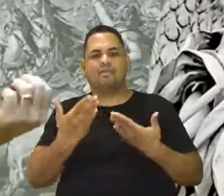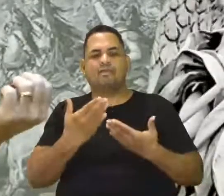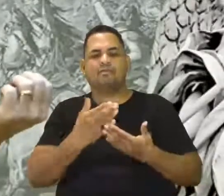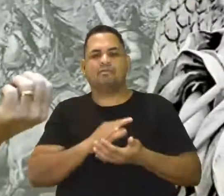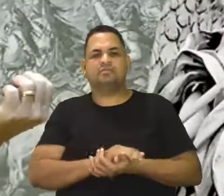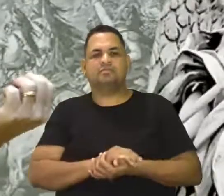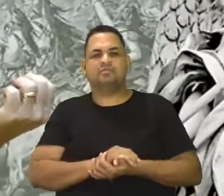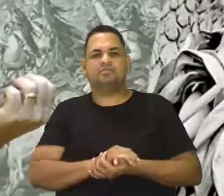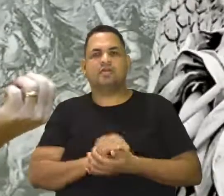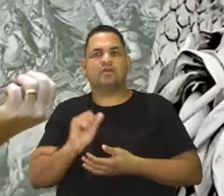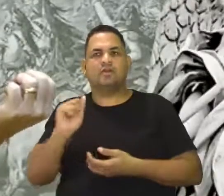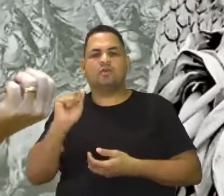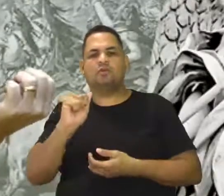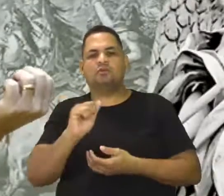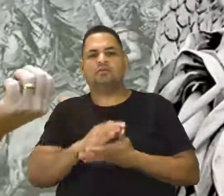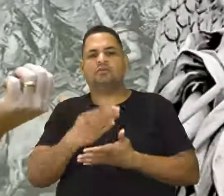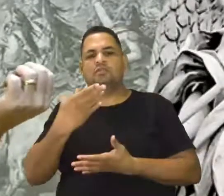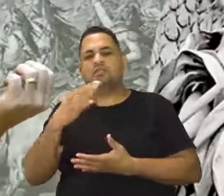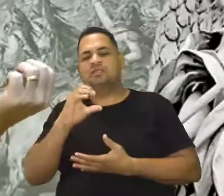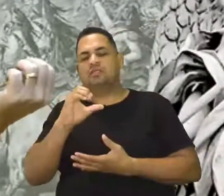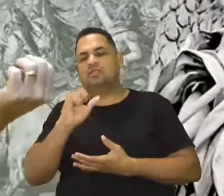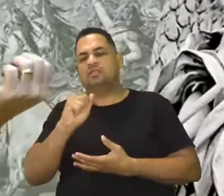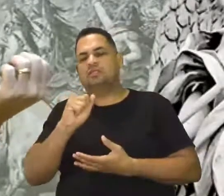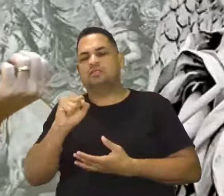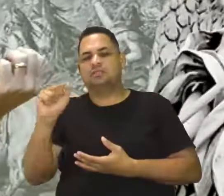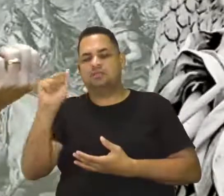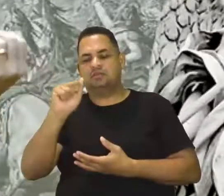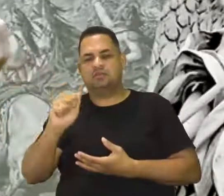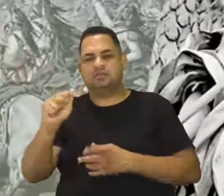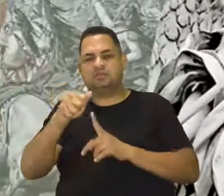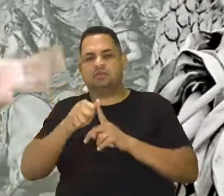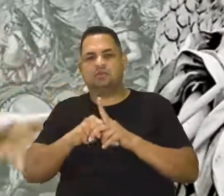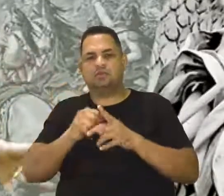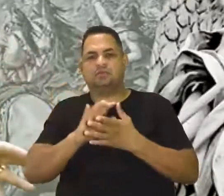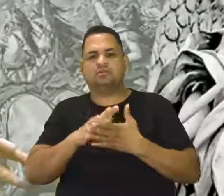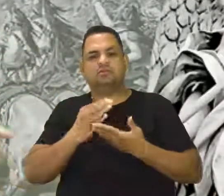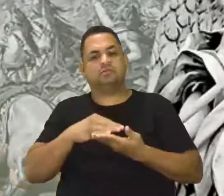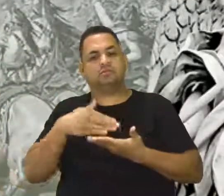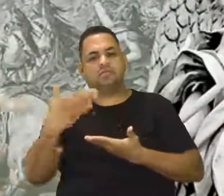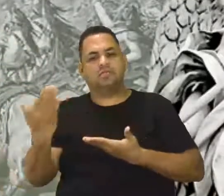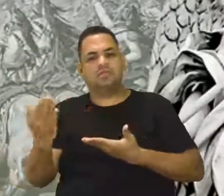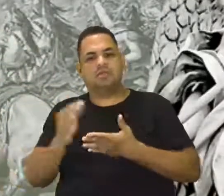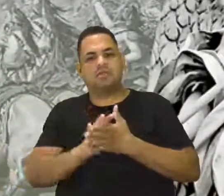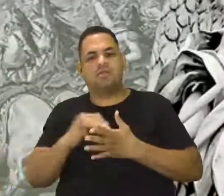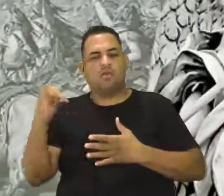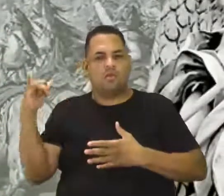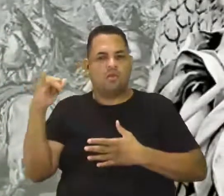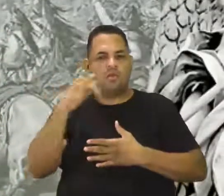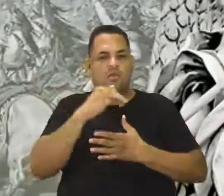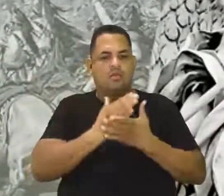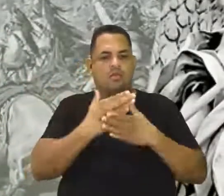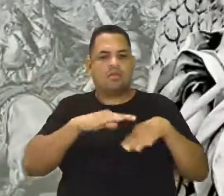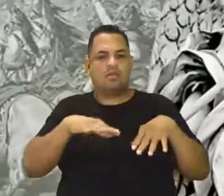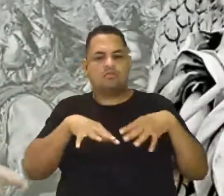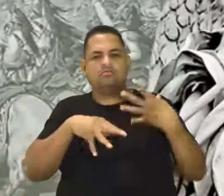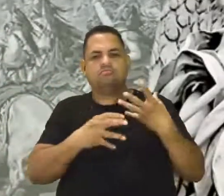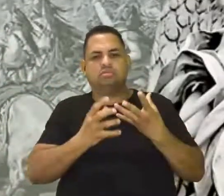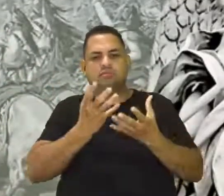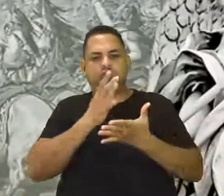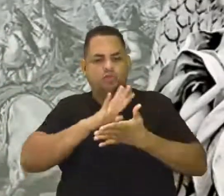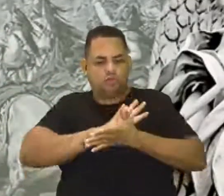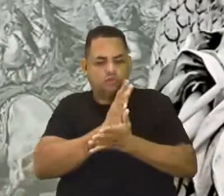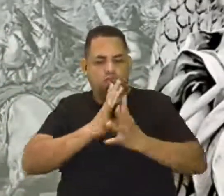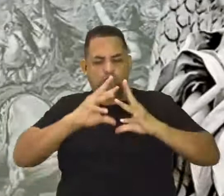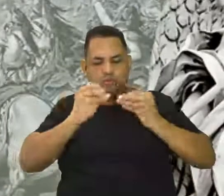saíram de agosto ele estiver deixar o para trás algumas aeronaves e tiveram que deixar ele todo o sistema